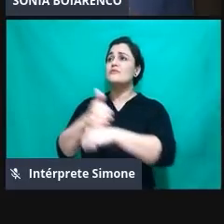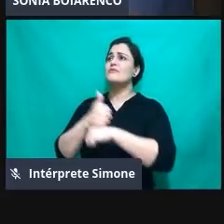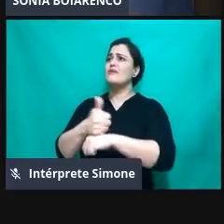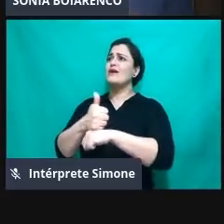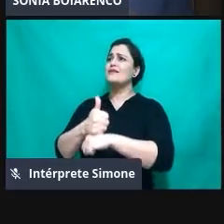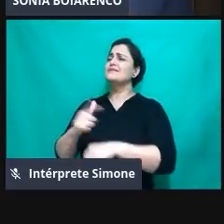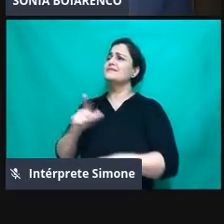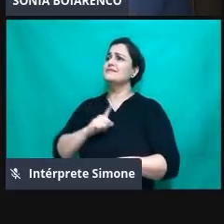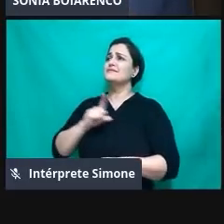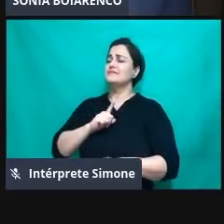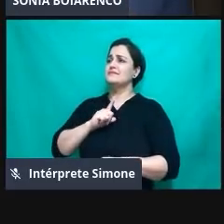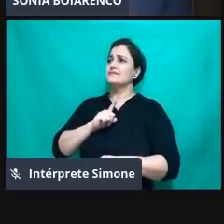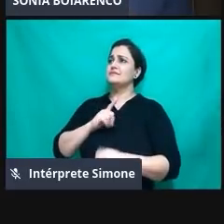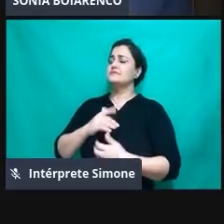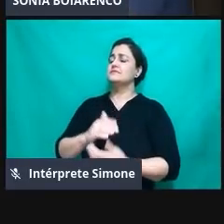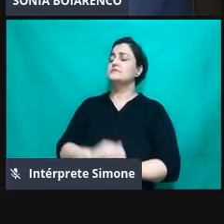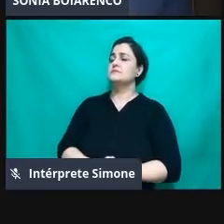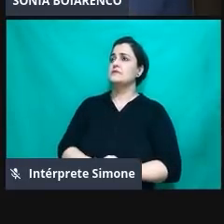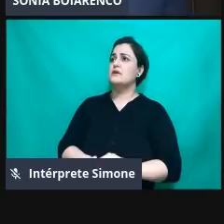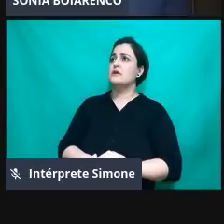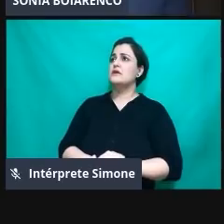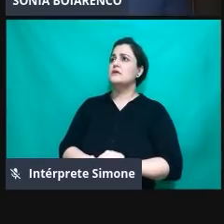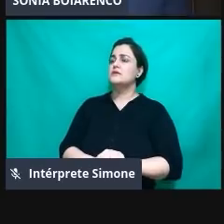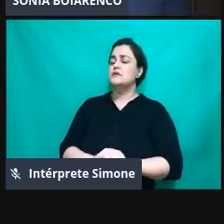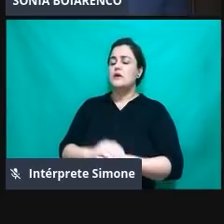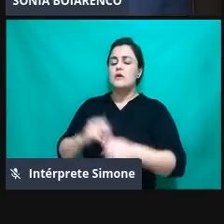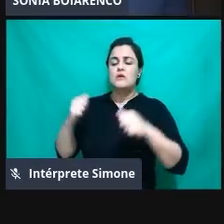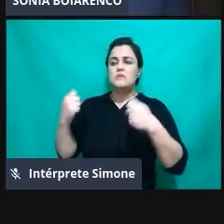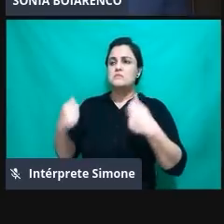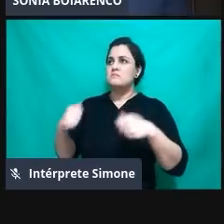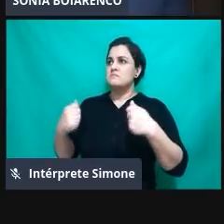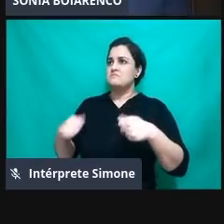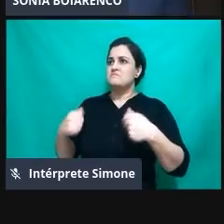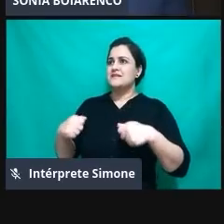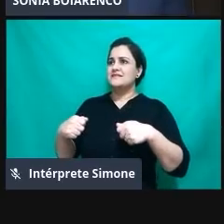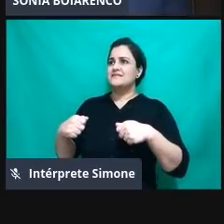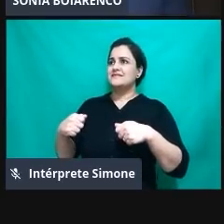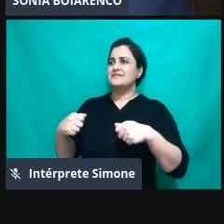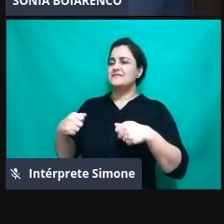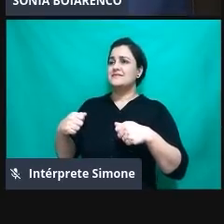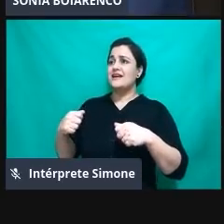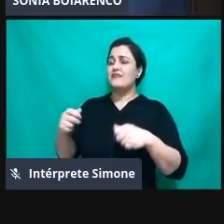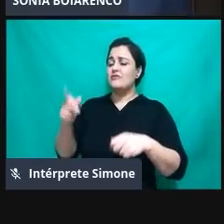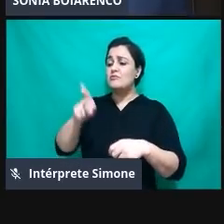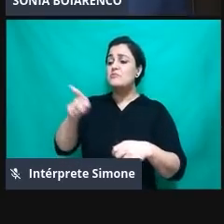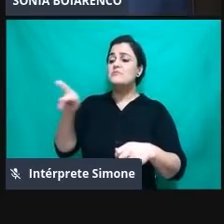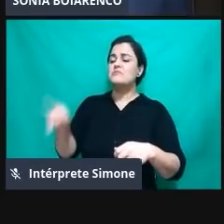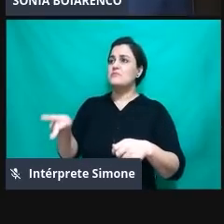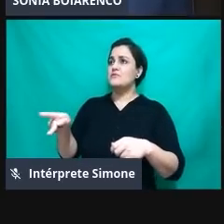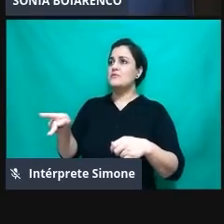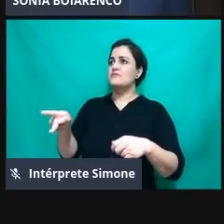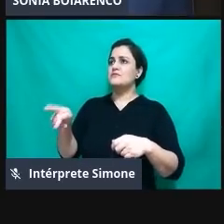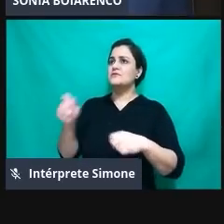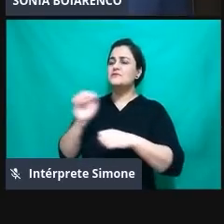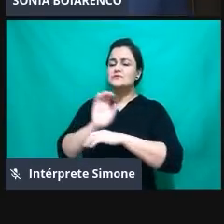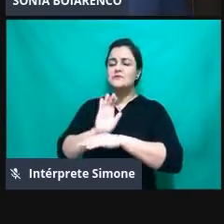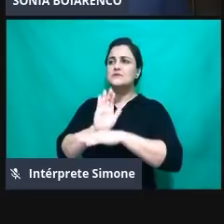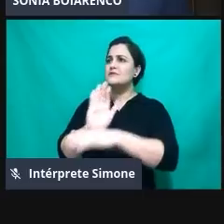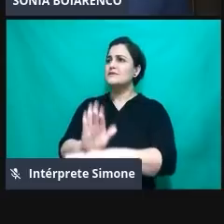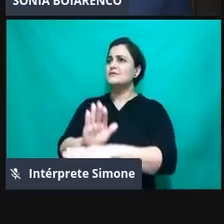melhores orientações para o fazer pedagógico do professor na escola. Depois